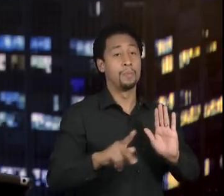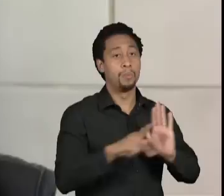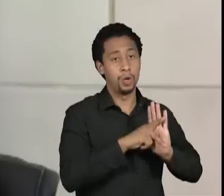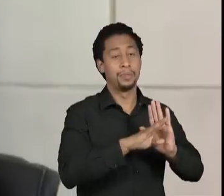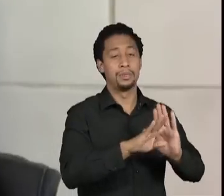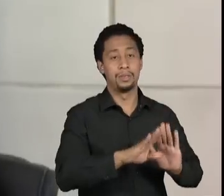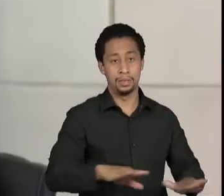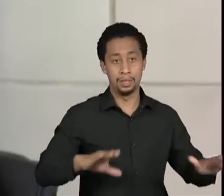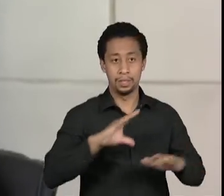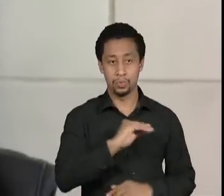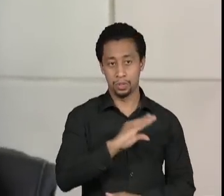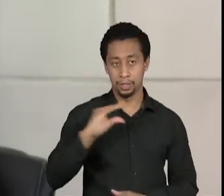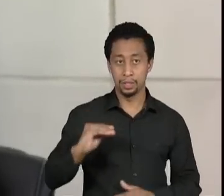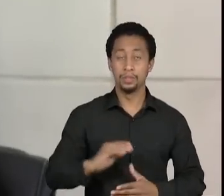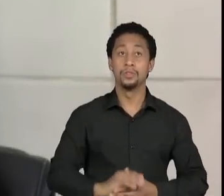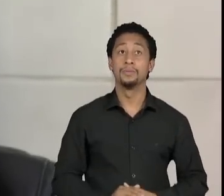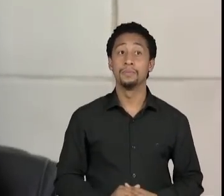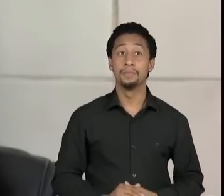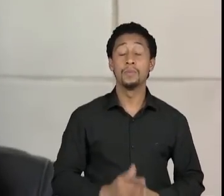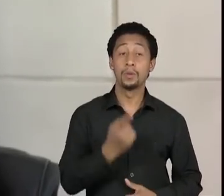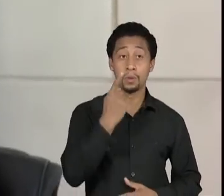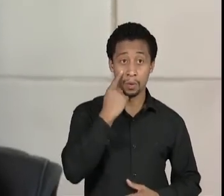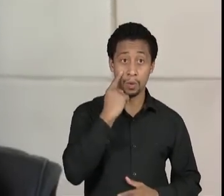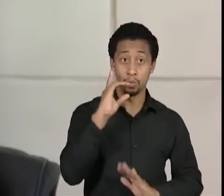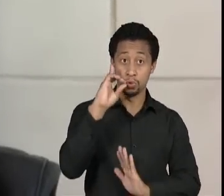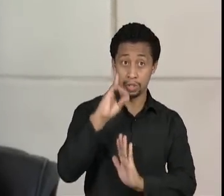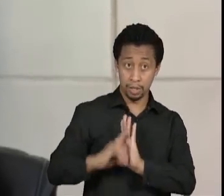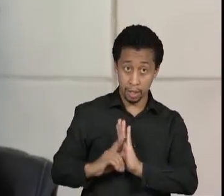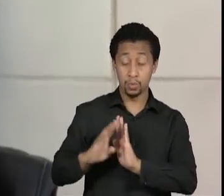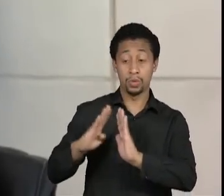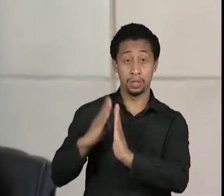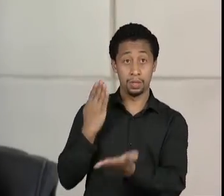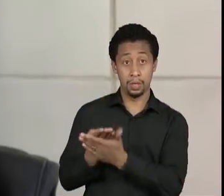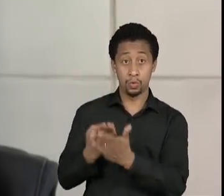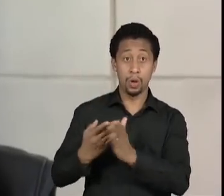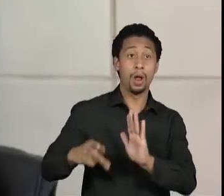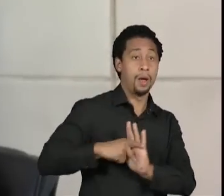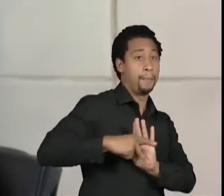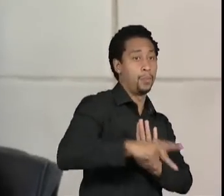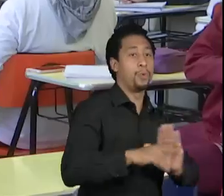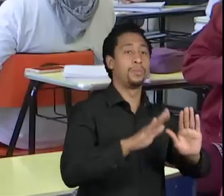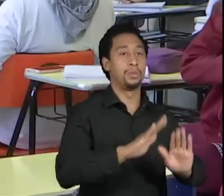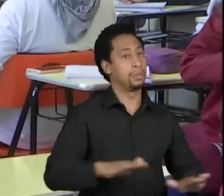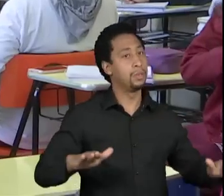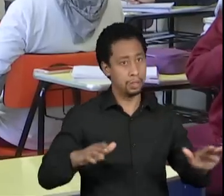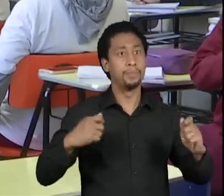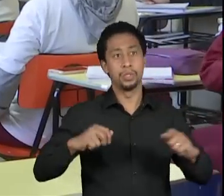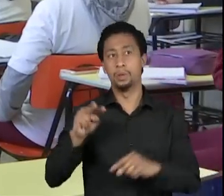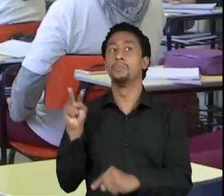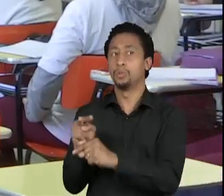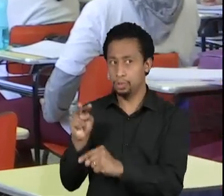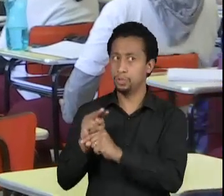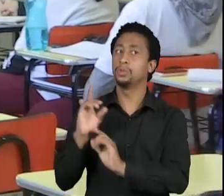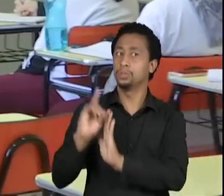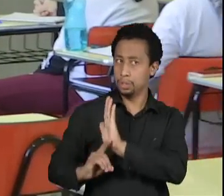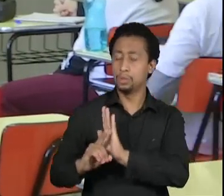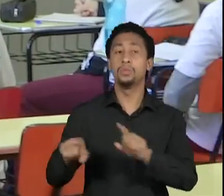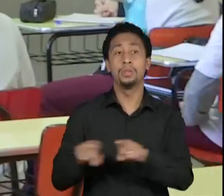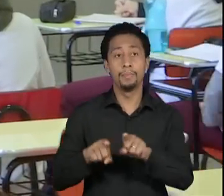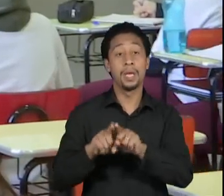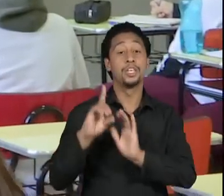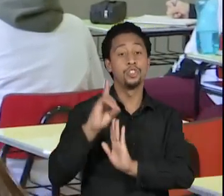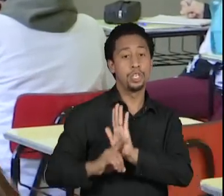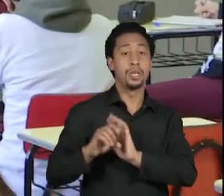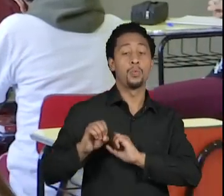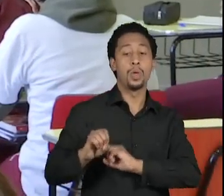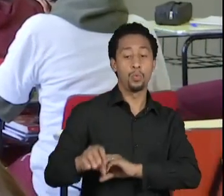adolescentes. Primeiro, porque o direito à escola é um direito da criança, que precisa ser protegido. Segundo, porque o direito à educação